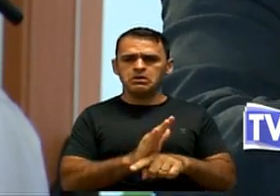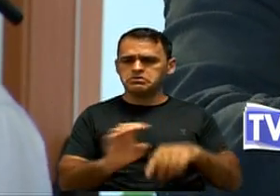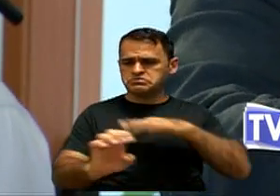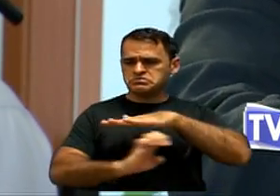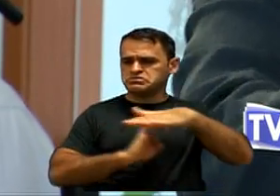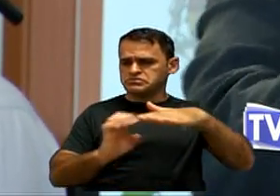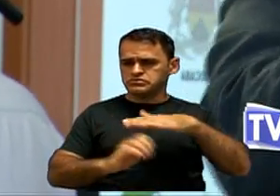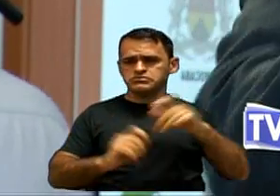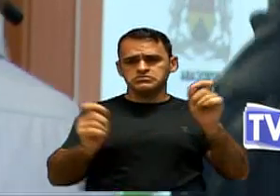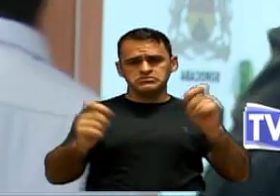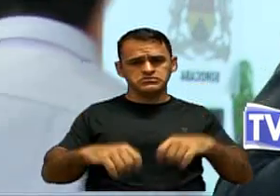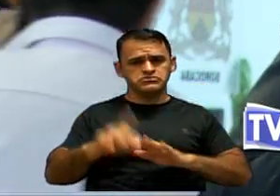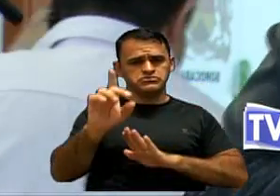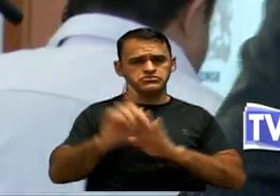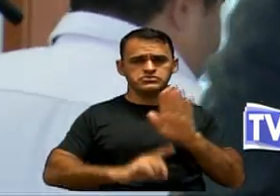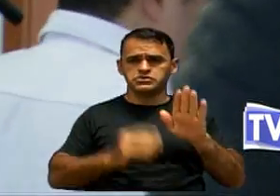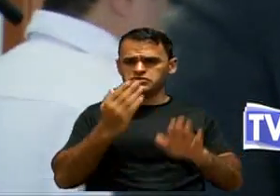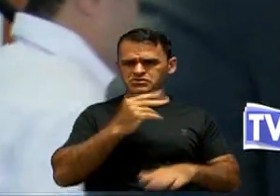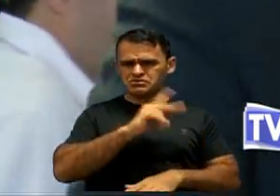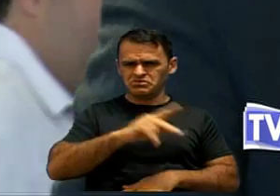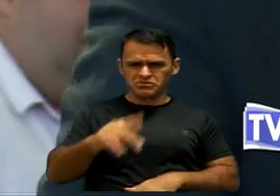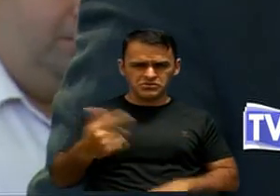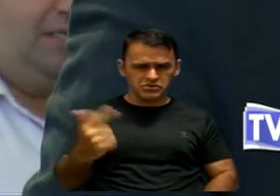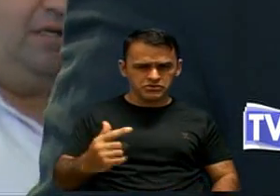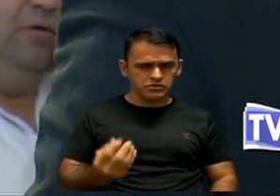direito à alimentação, só o professor que não.